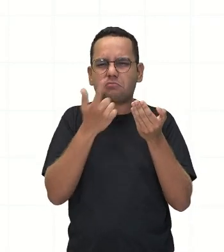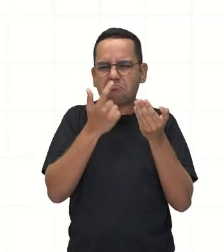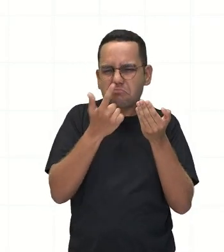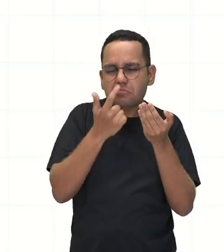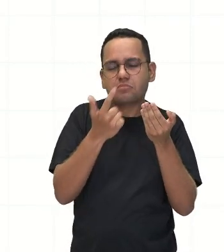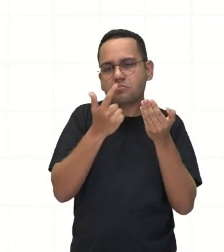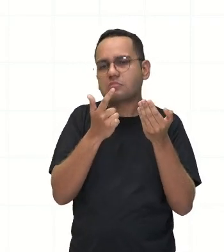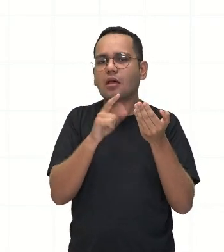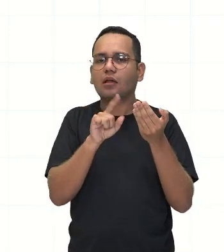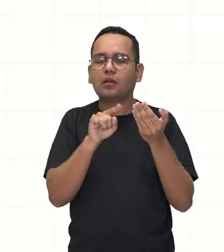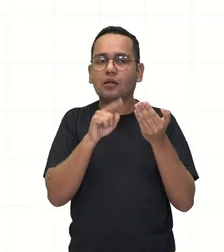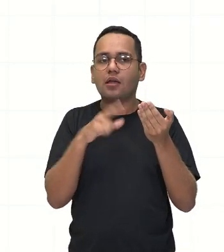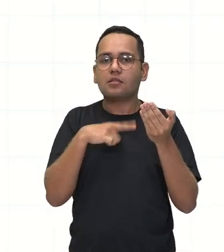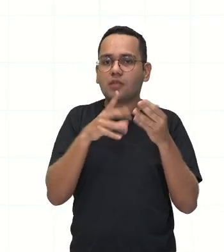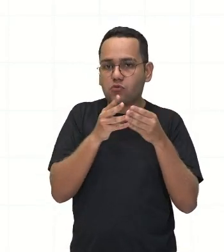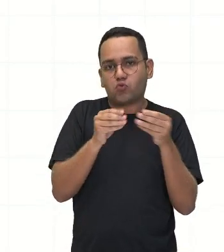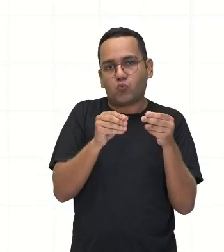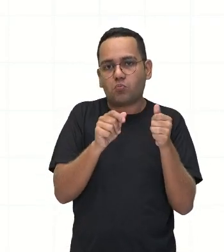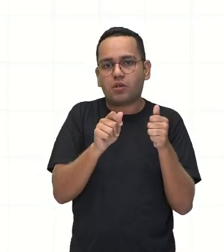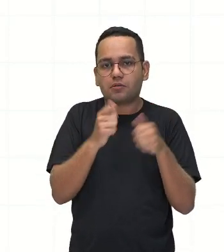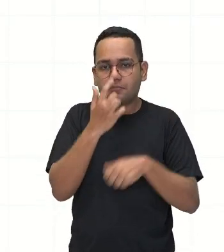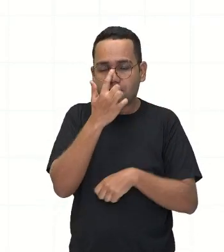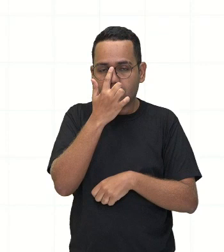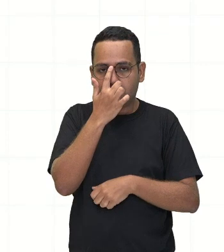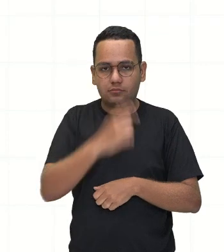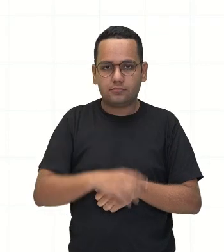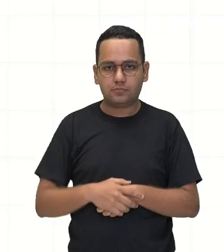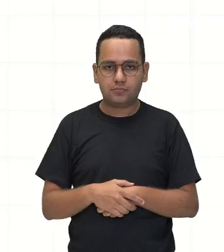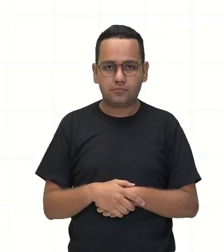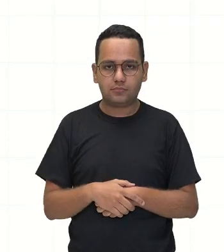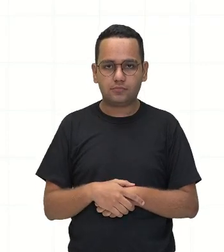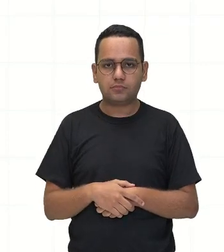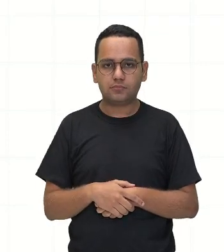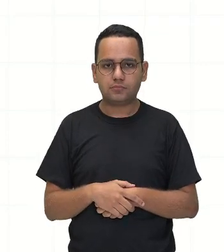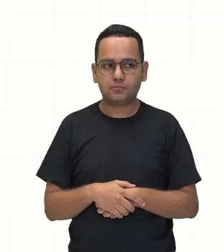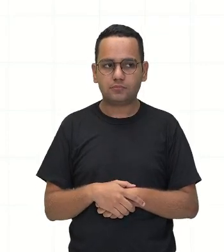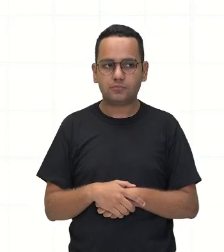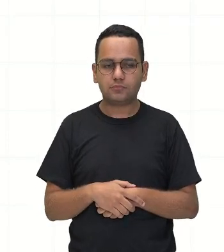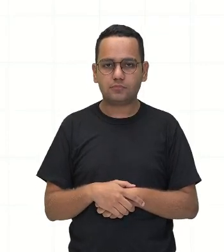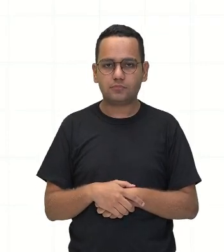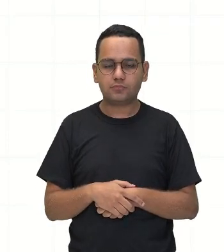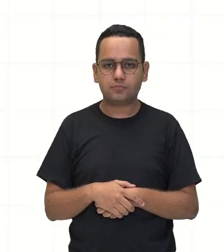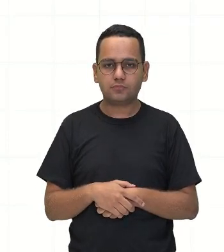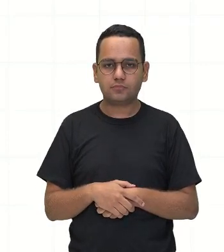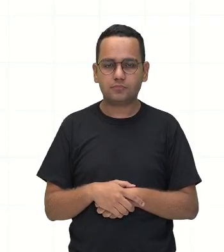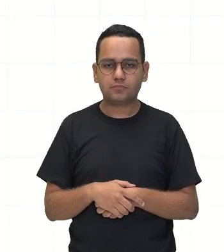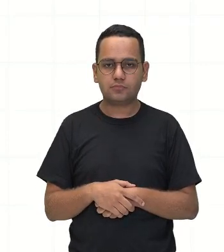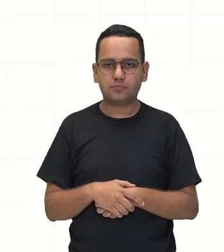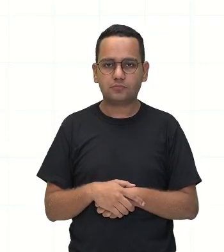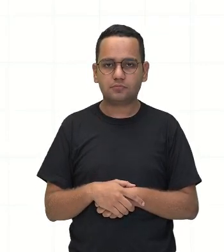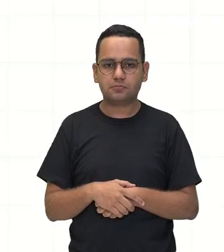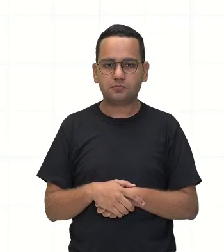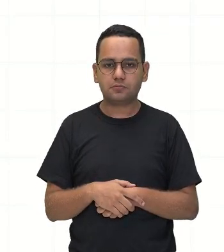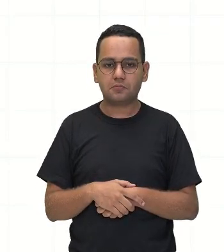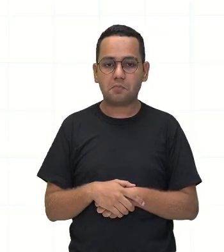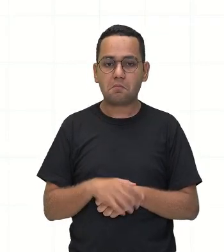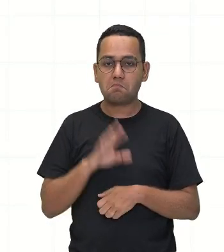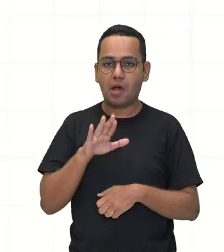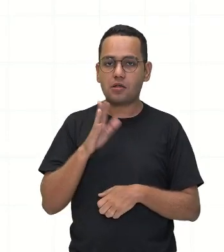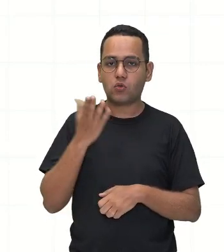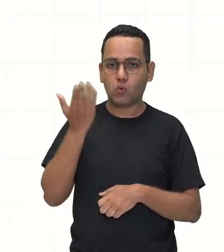das axilas, né, do sovaco, sabe? Então, esses ali no